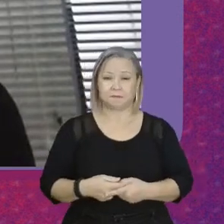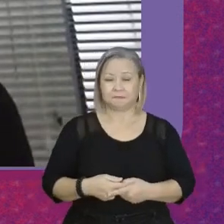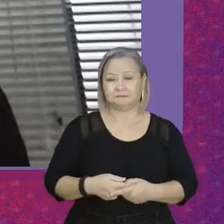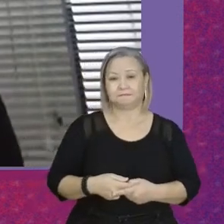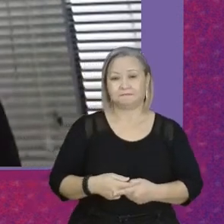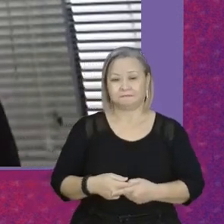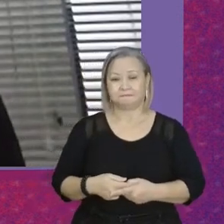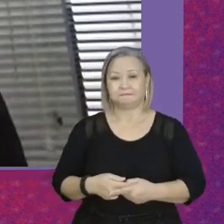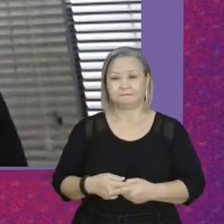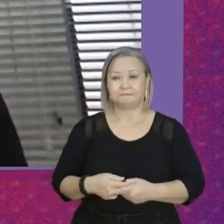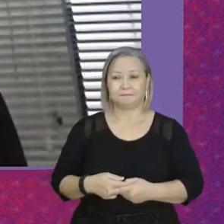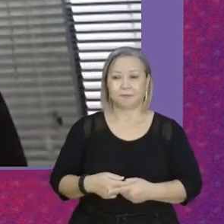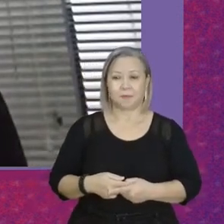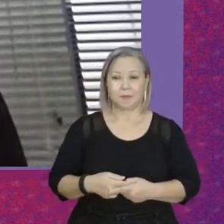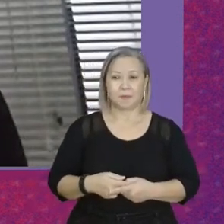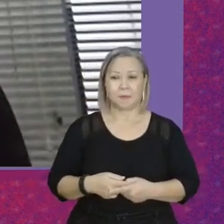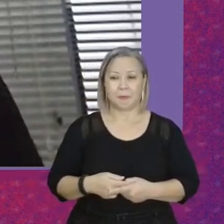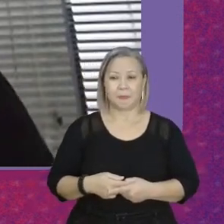porque